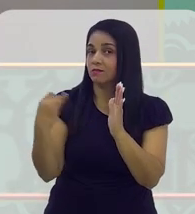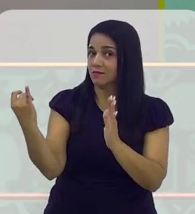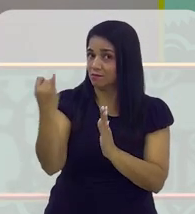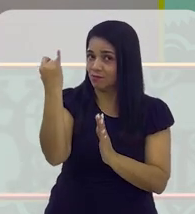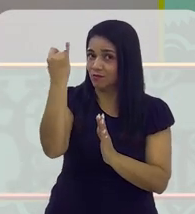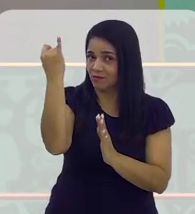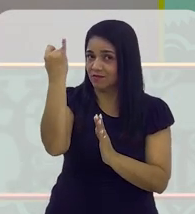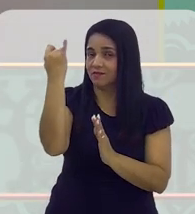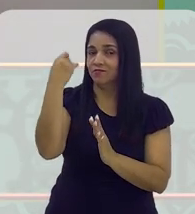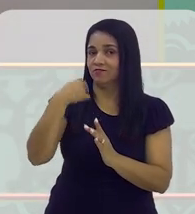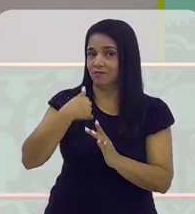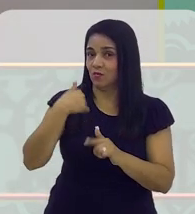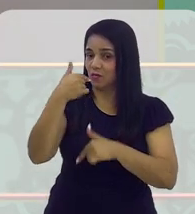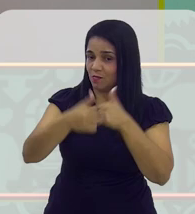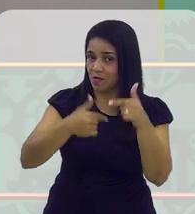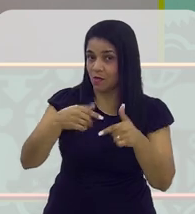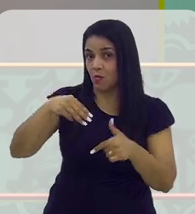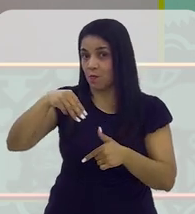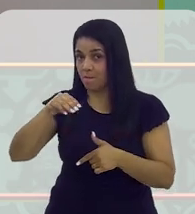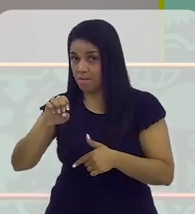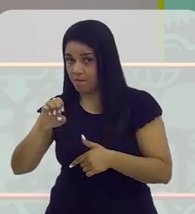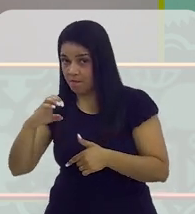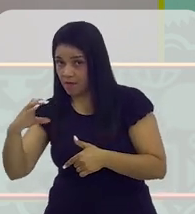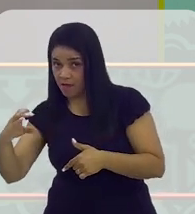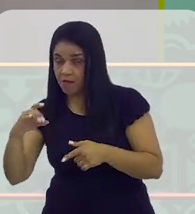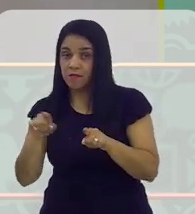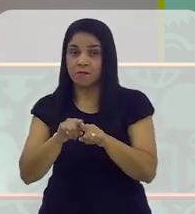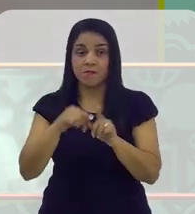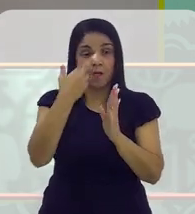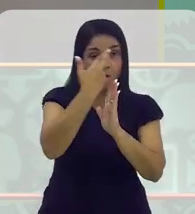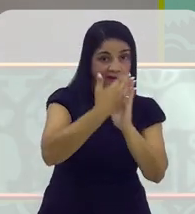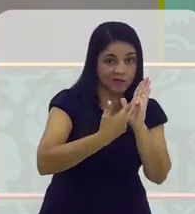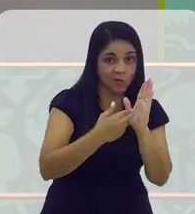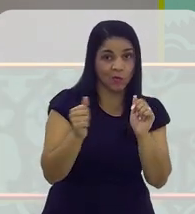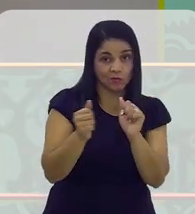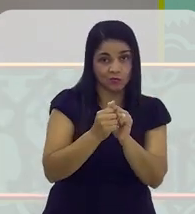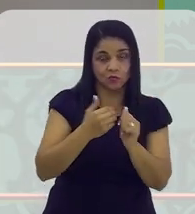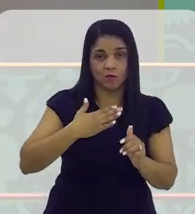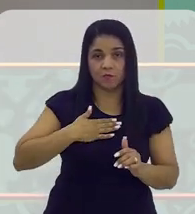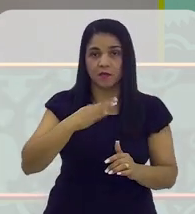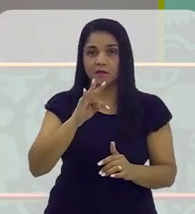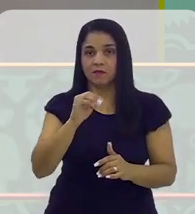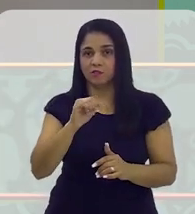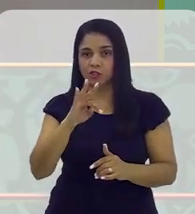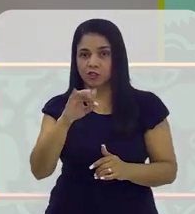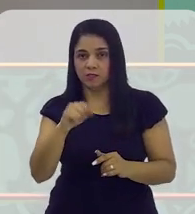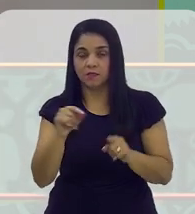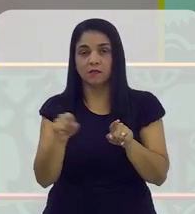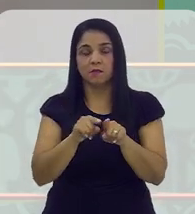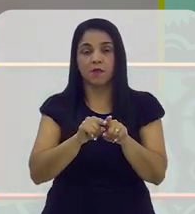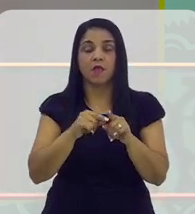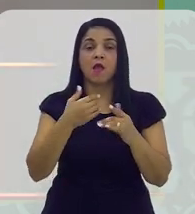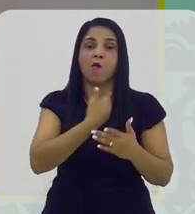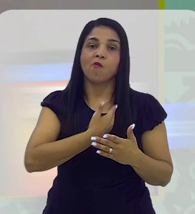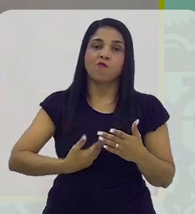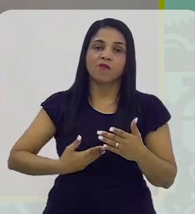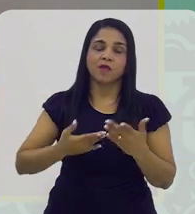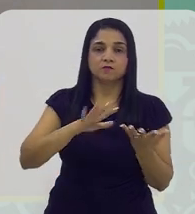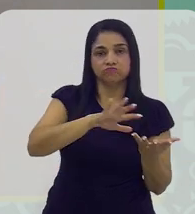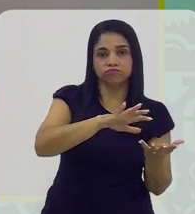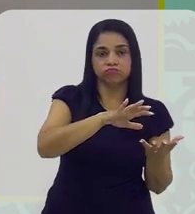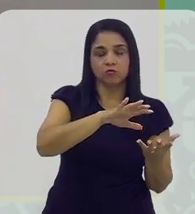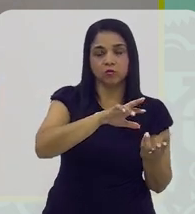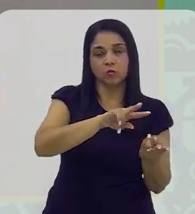relatórios, né, tanto contra o relatório com o MEC, quanto o relatório que a gente produziu ao governo de transição o